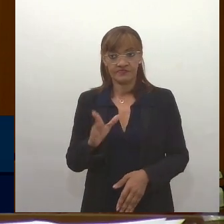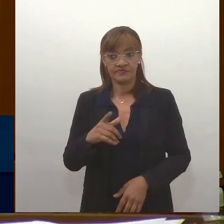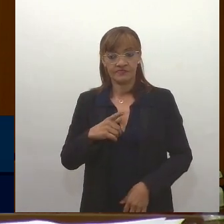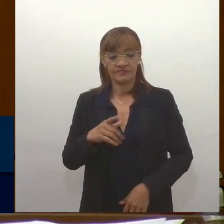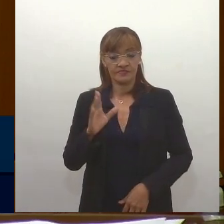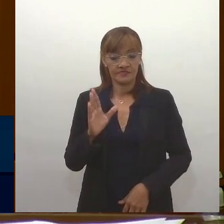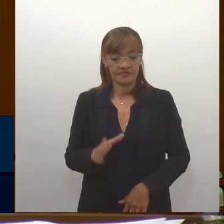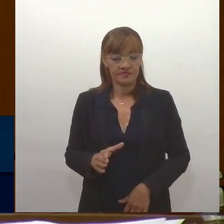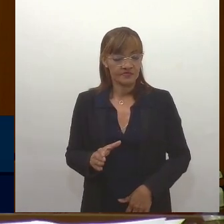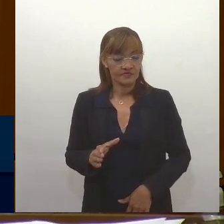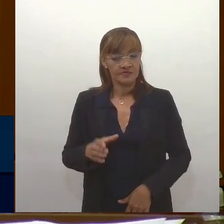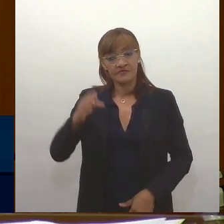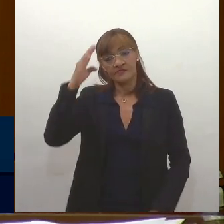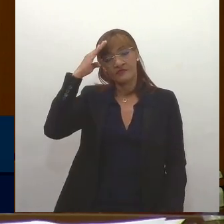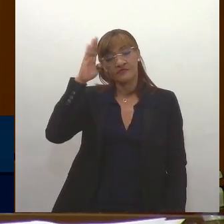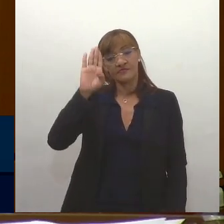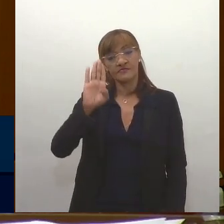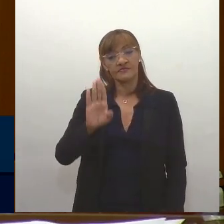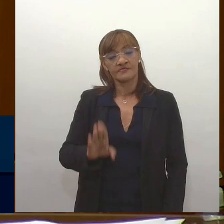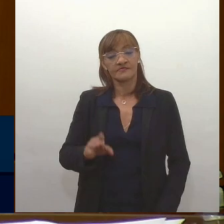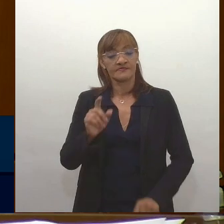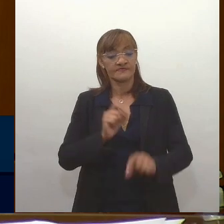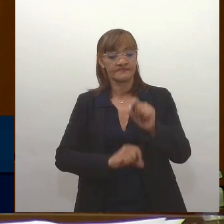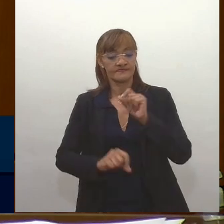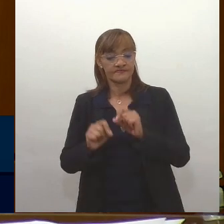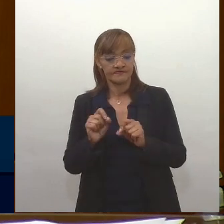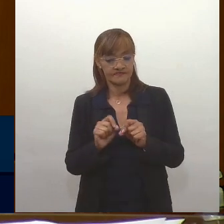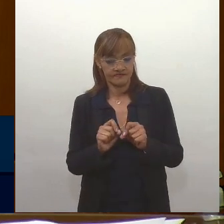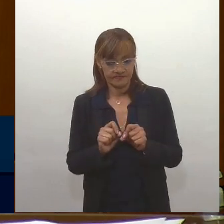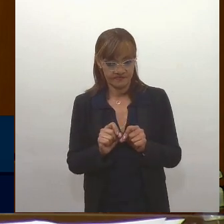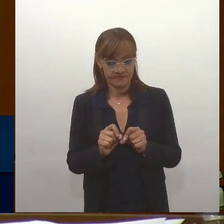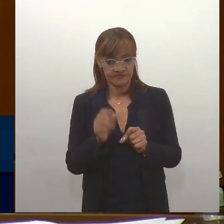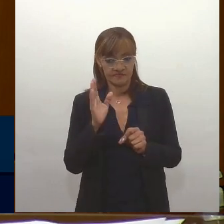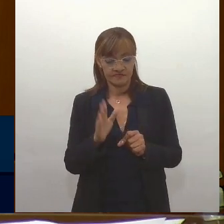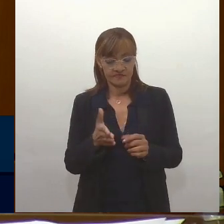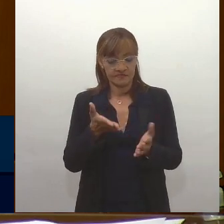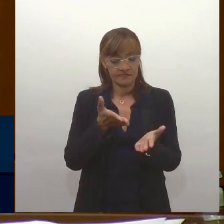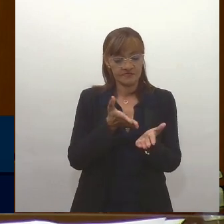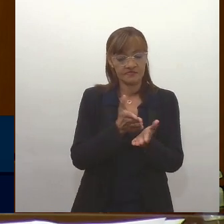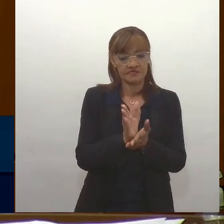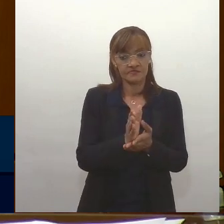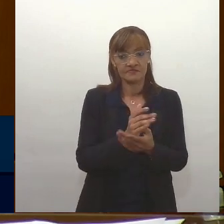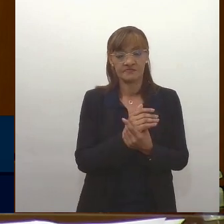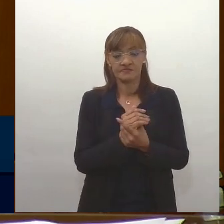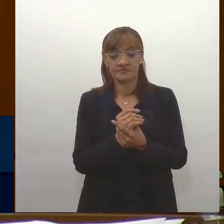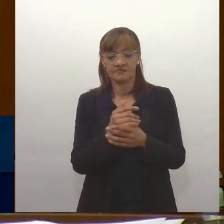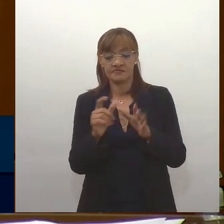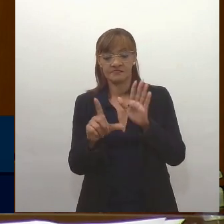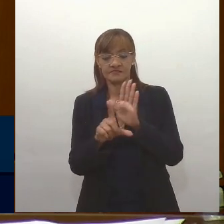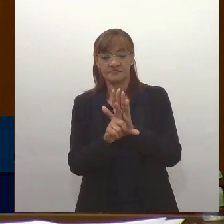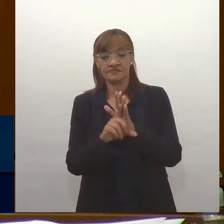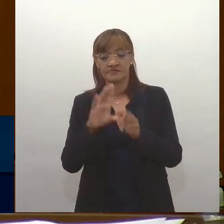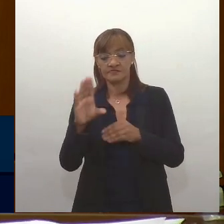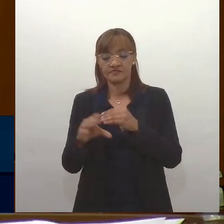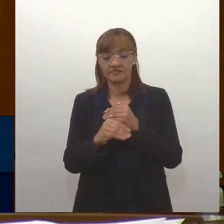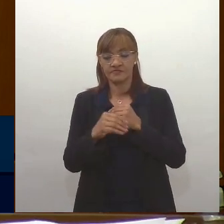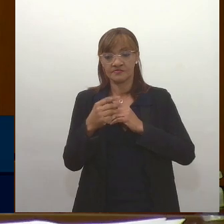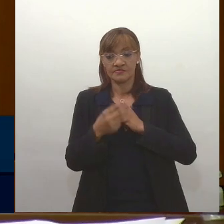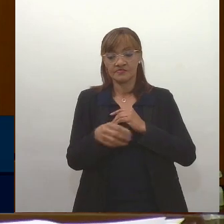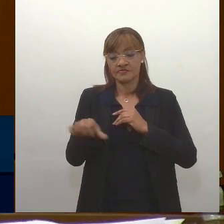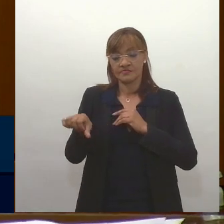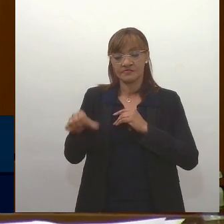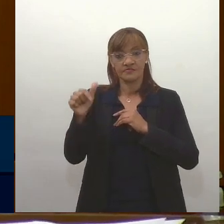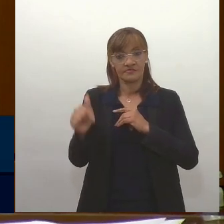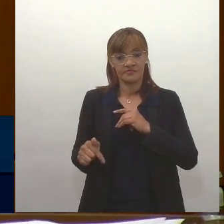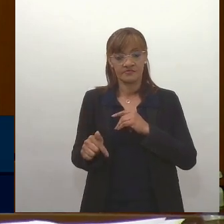Passos dados foi a aprovação da Lei Complementar 397 que foi aprovada por esta